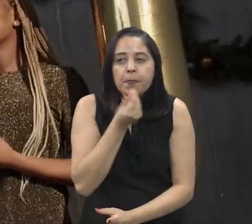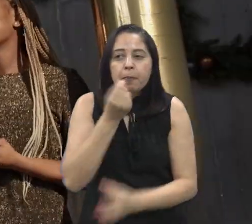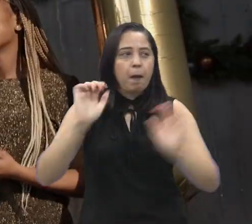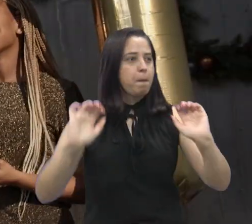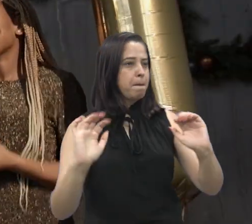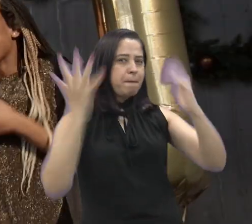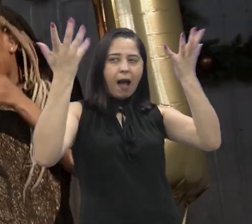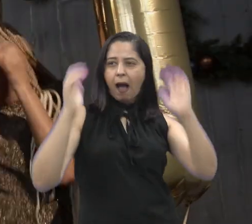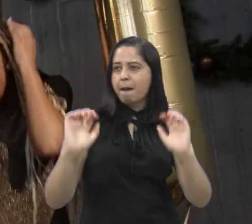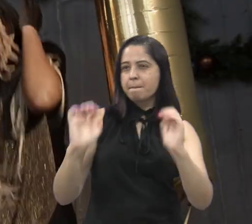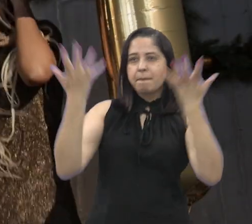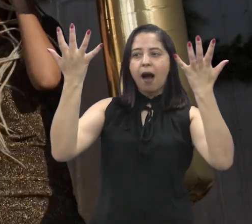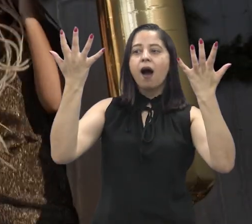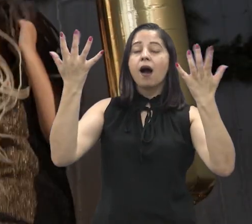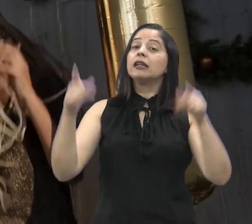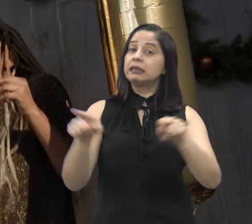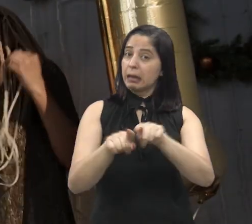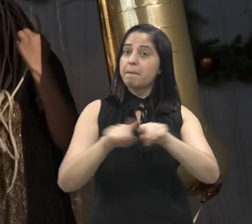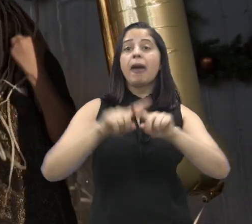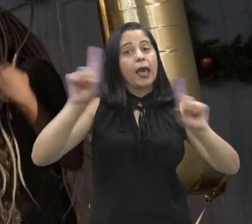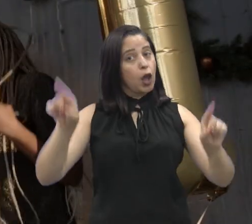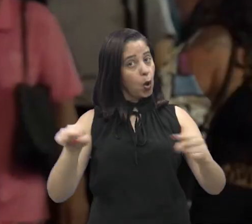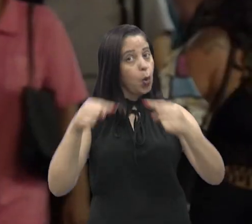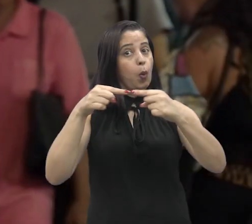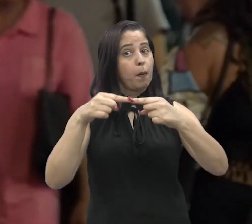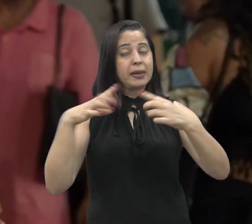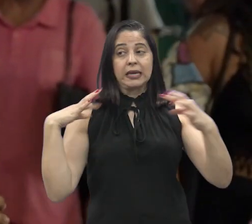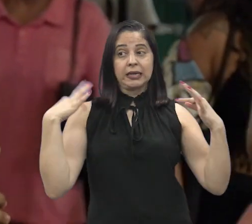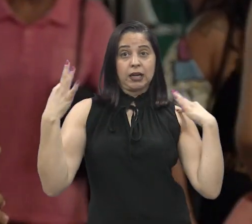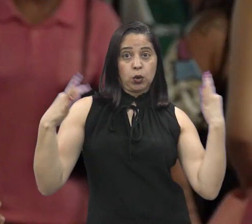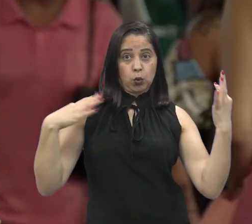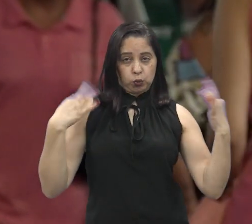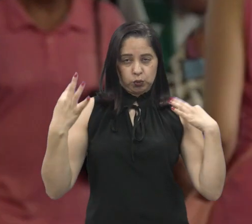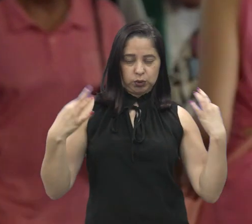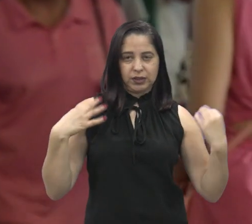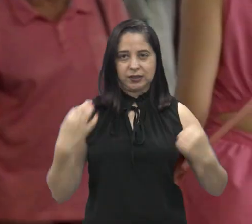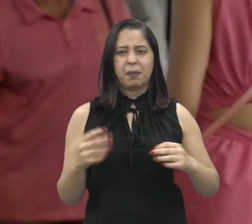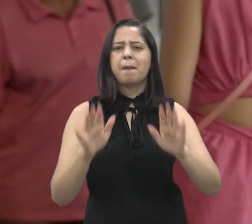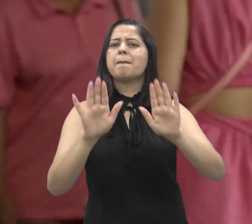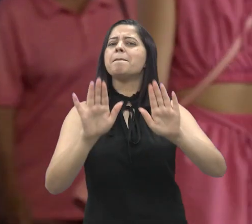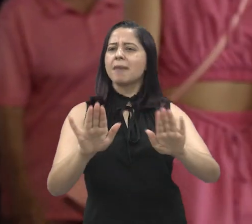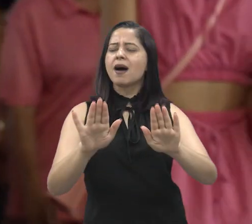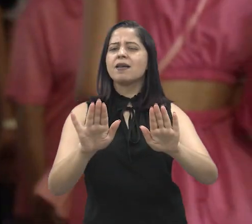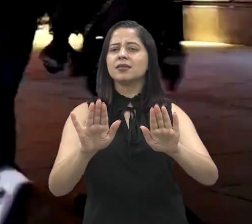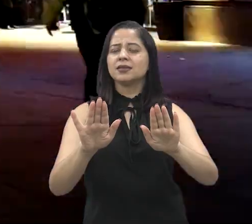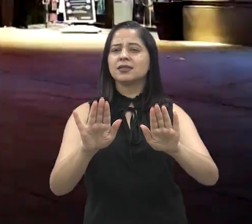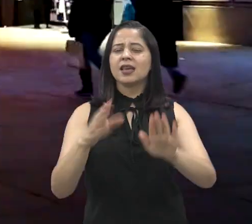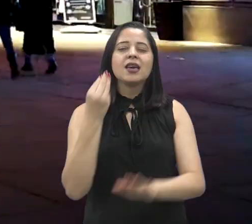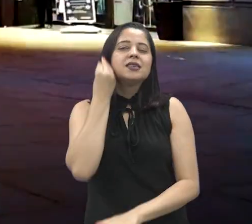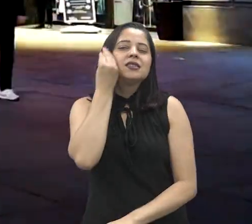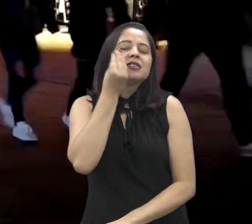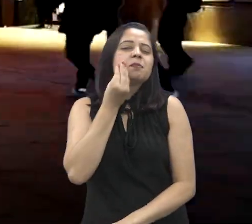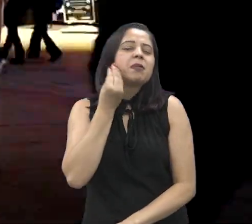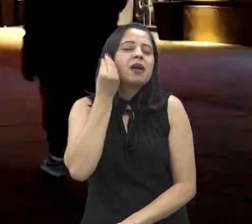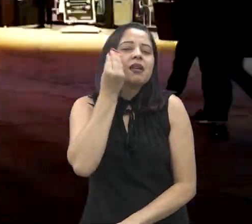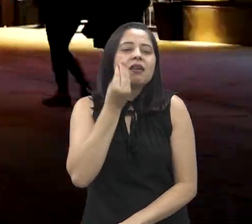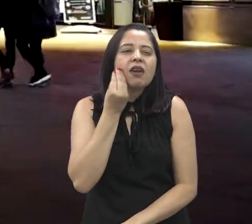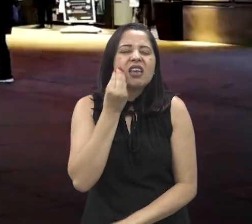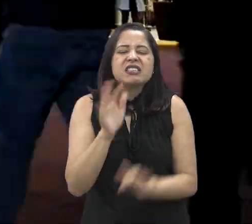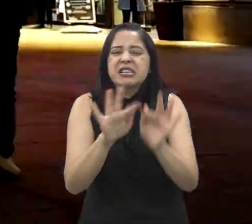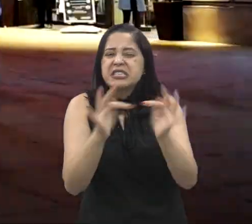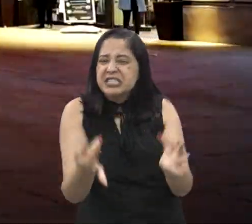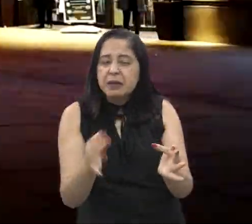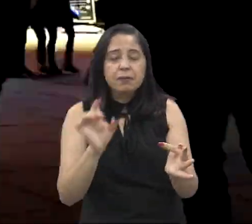locais também fazem parte desta imersão. Mais do que uma experiência para os turistas, o turismo cultural é